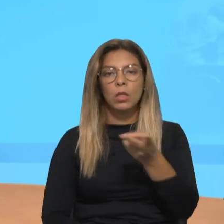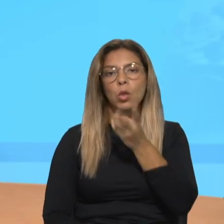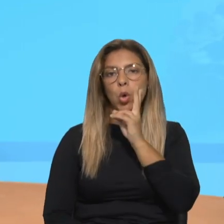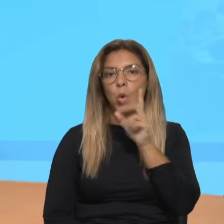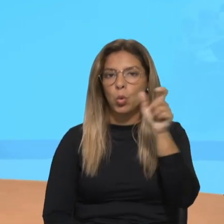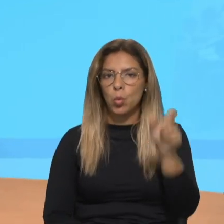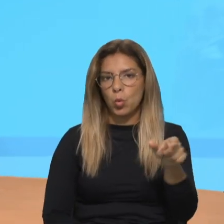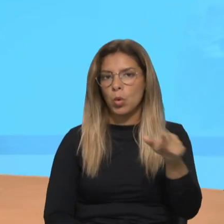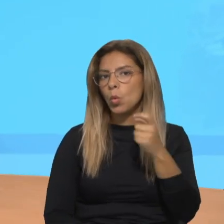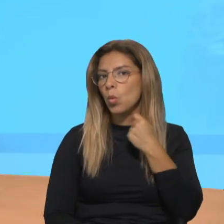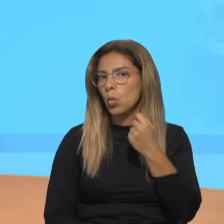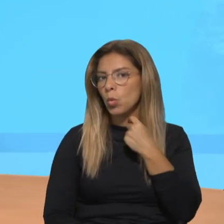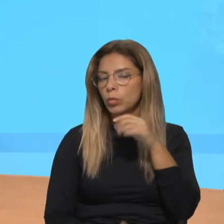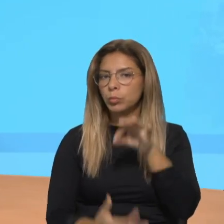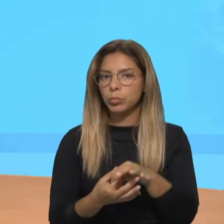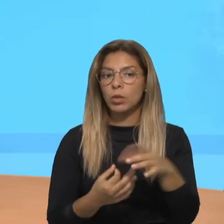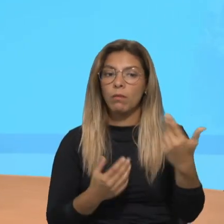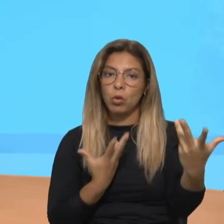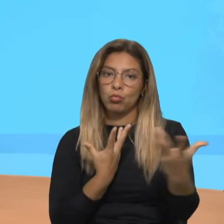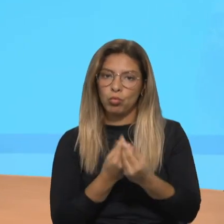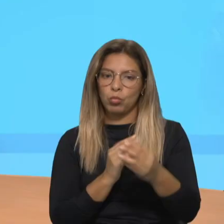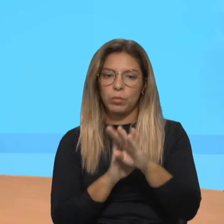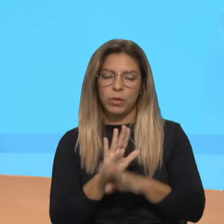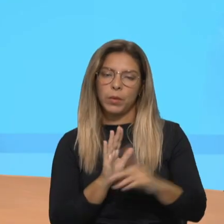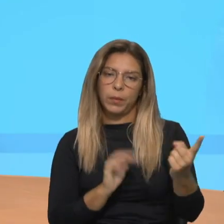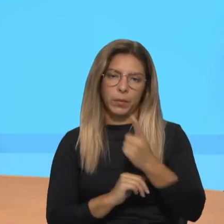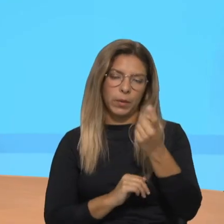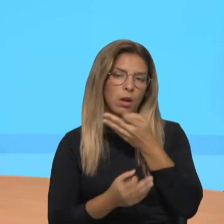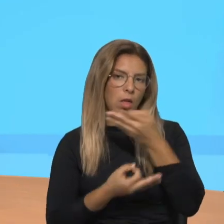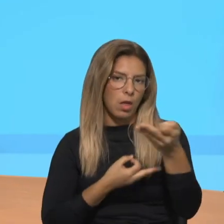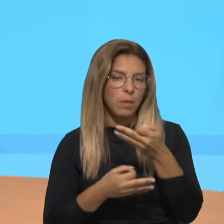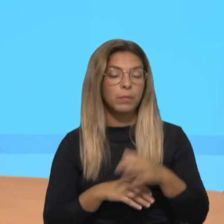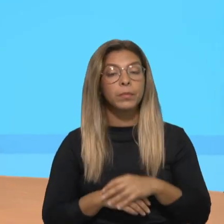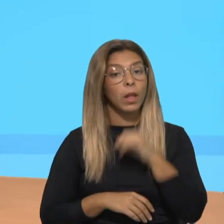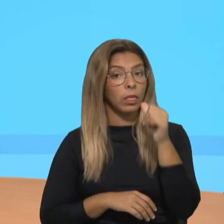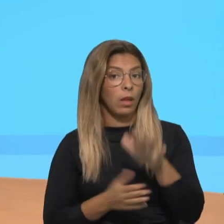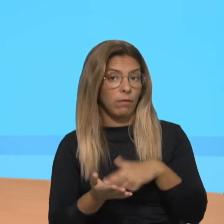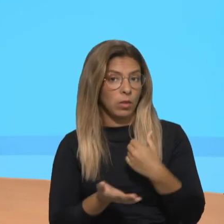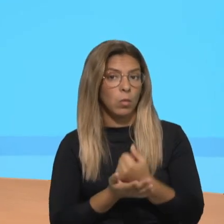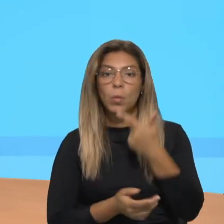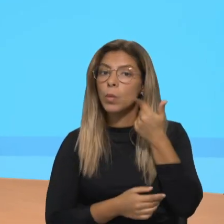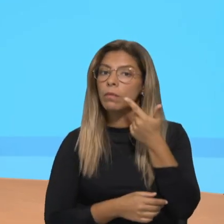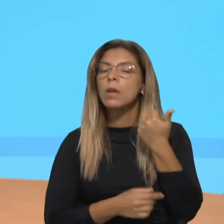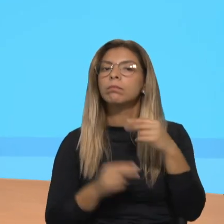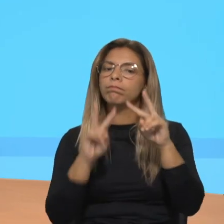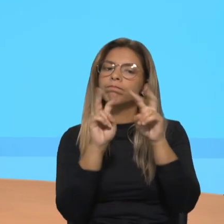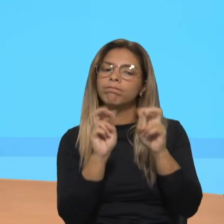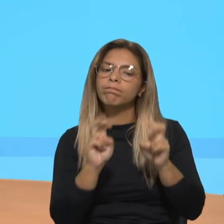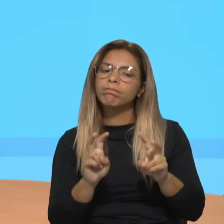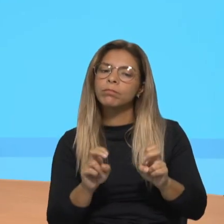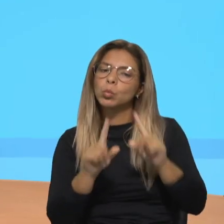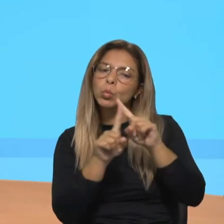no programa Eclésia, com quem vamos falar daqui a pouco. Primeiro, e como acontece em cada quarta-feira, queremos destacar geografias